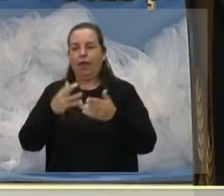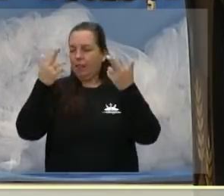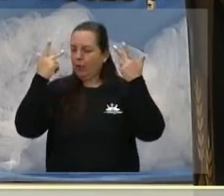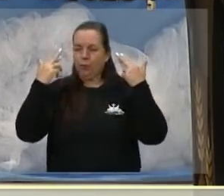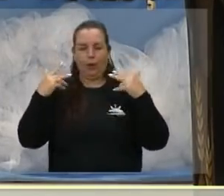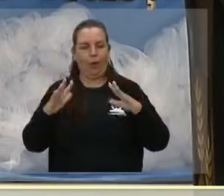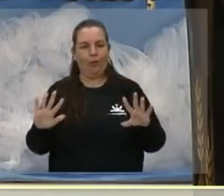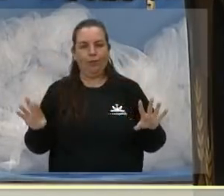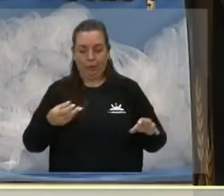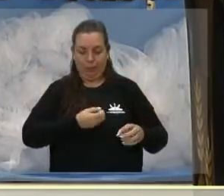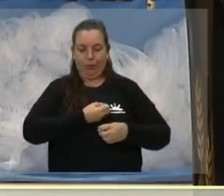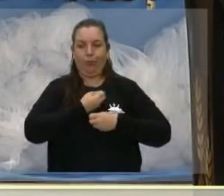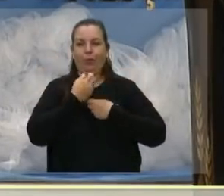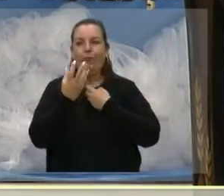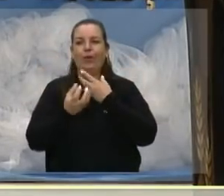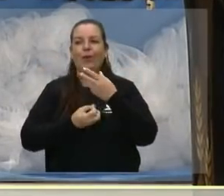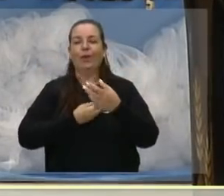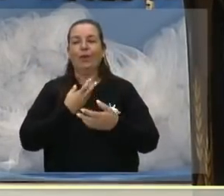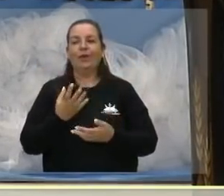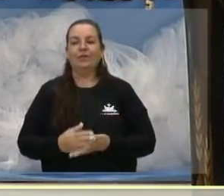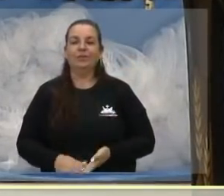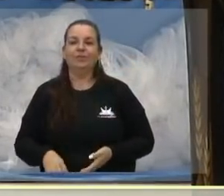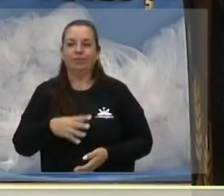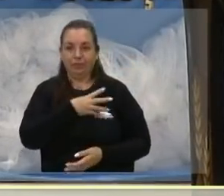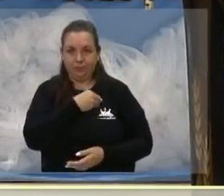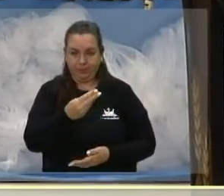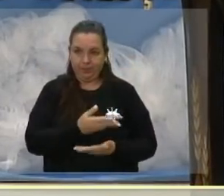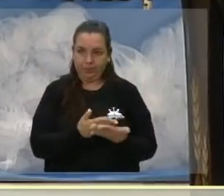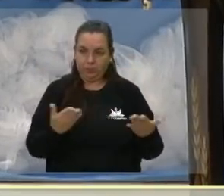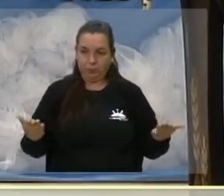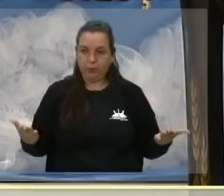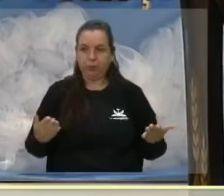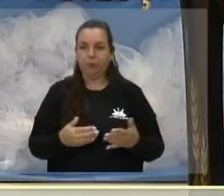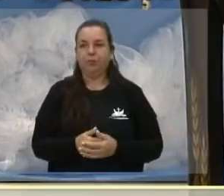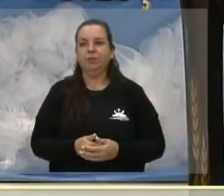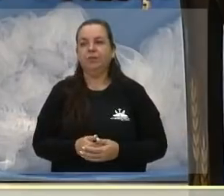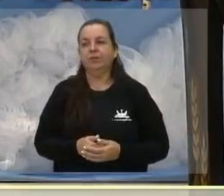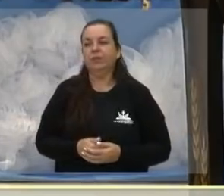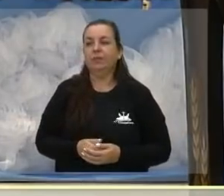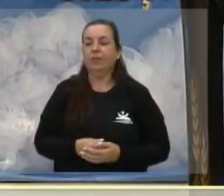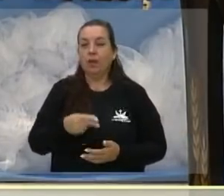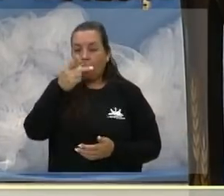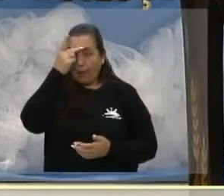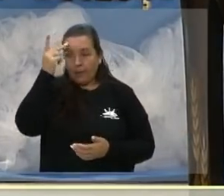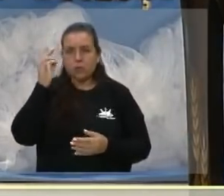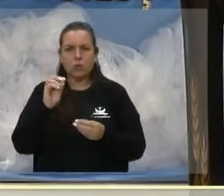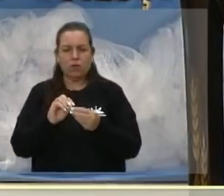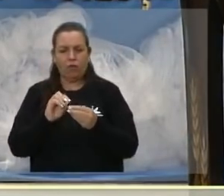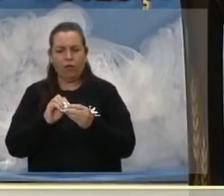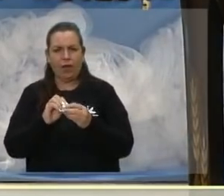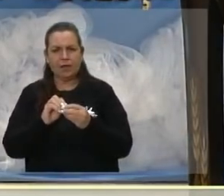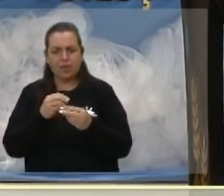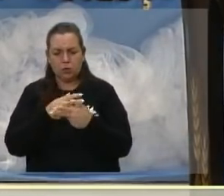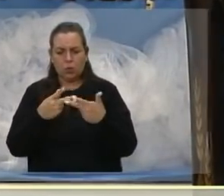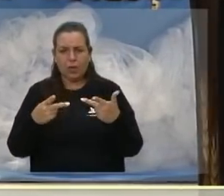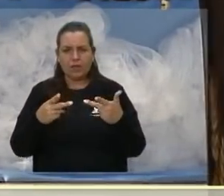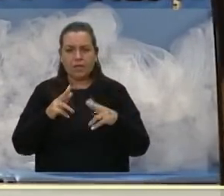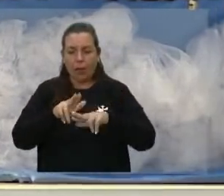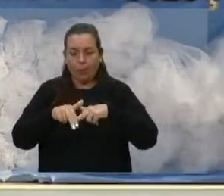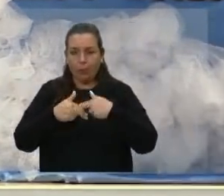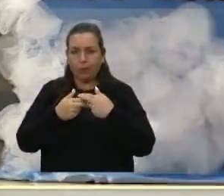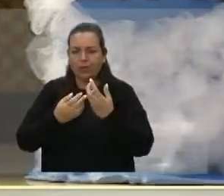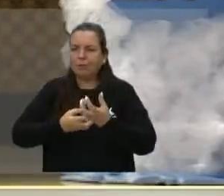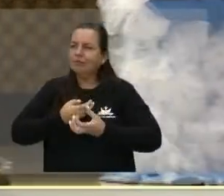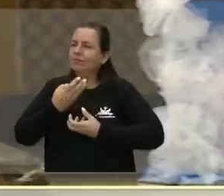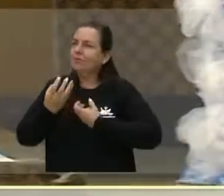algo natural filhos e filhas uma pessoa que age pelo espírito santo e você